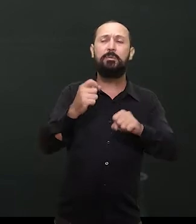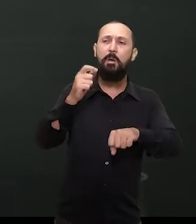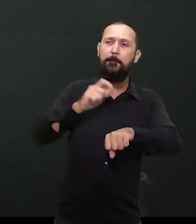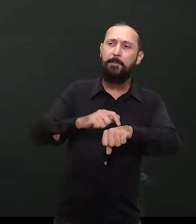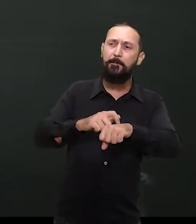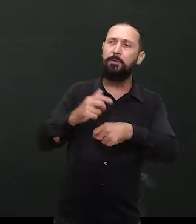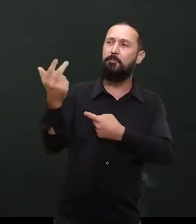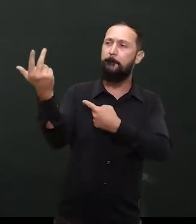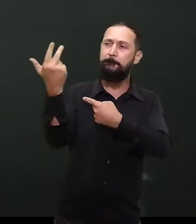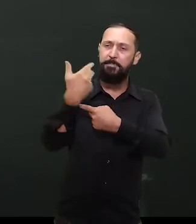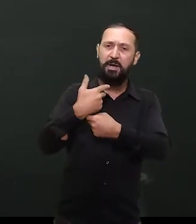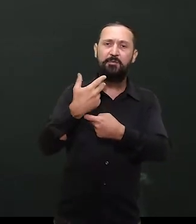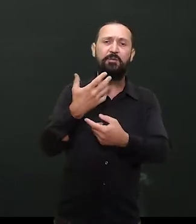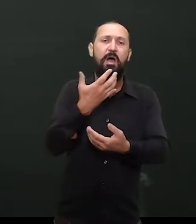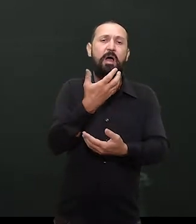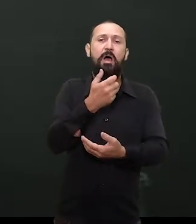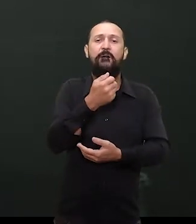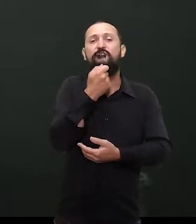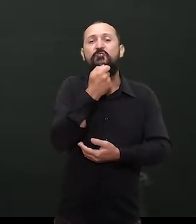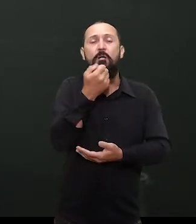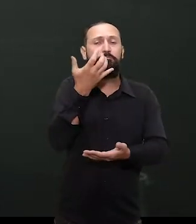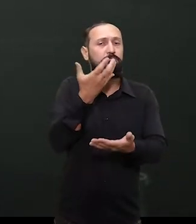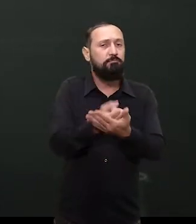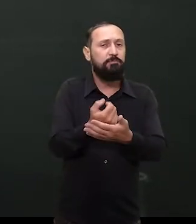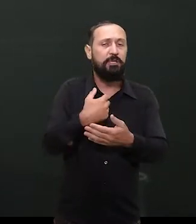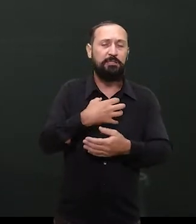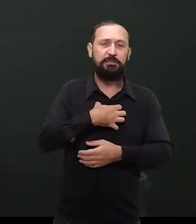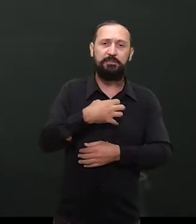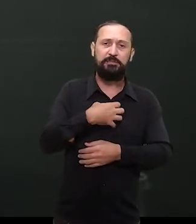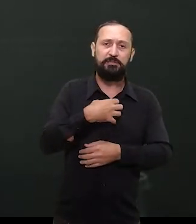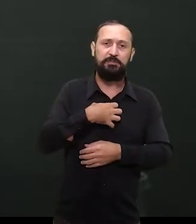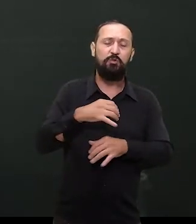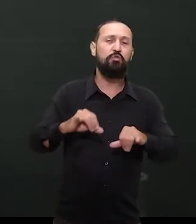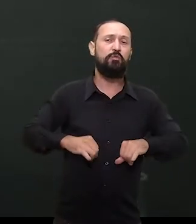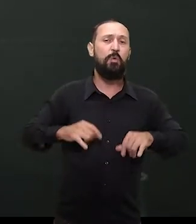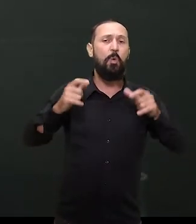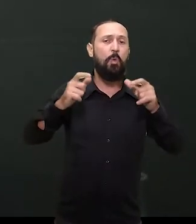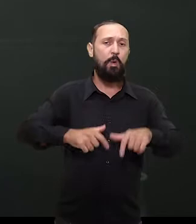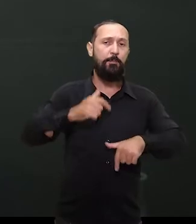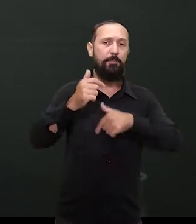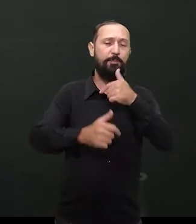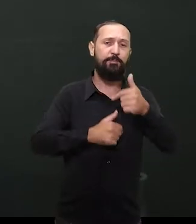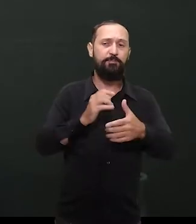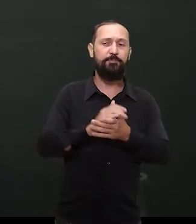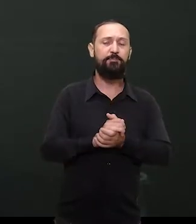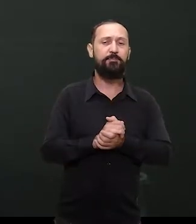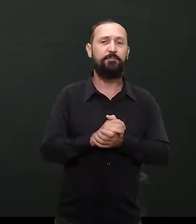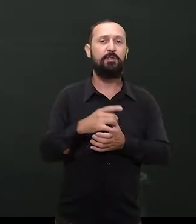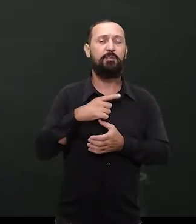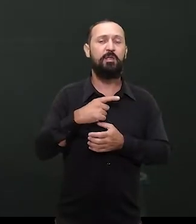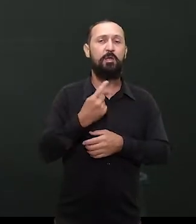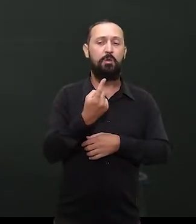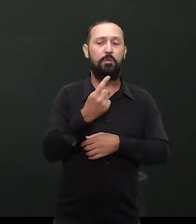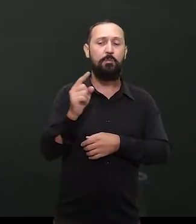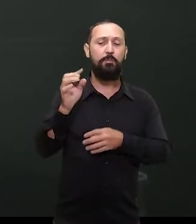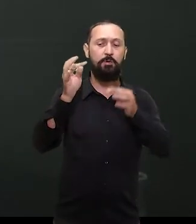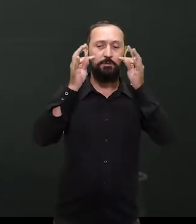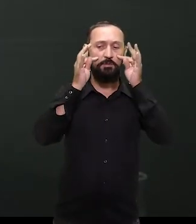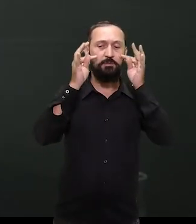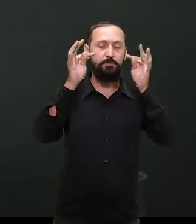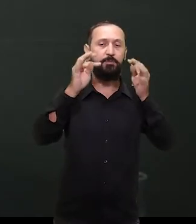a situação constrangedora que ela está sofrendo no local de trabalho levar uma